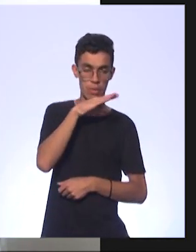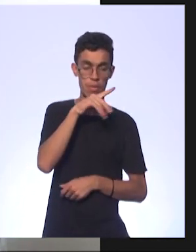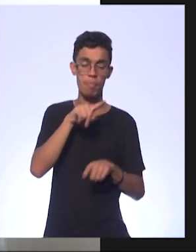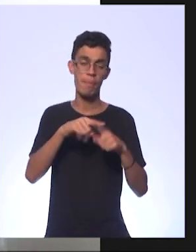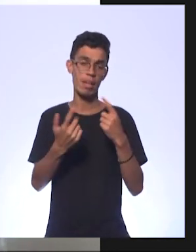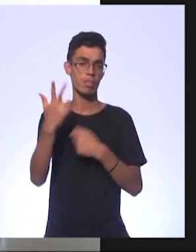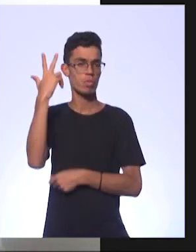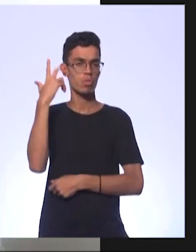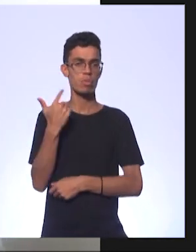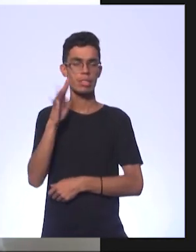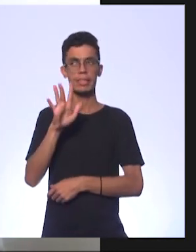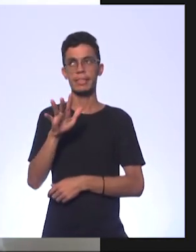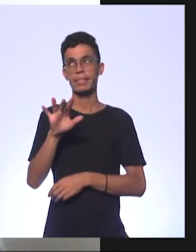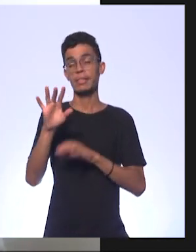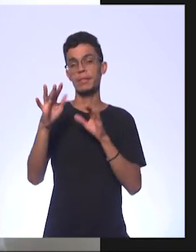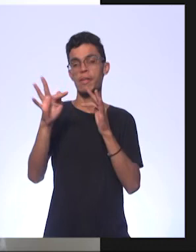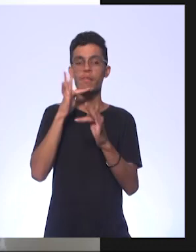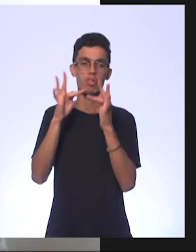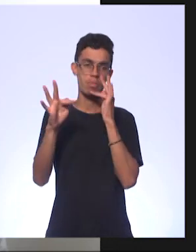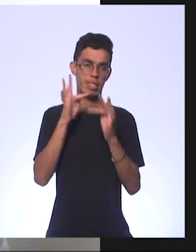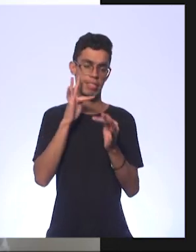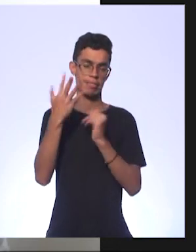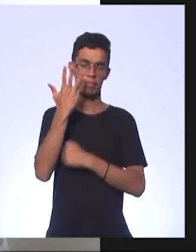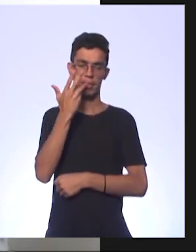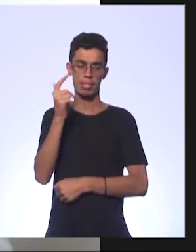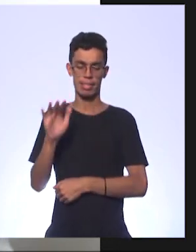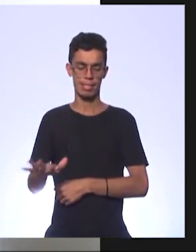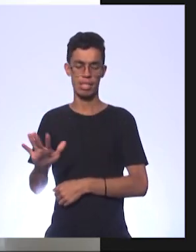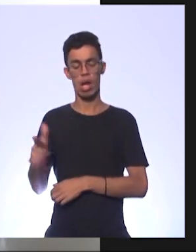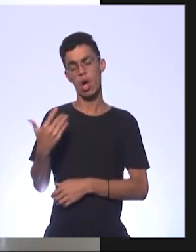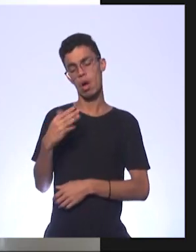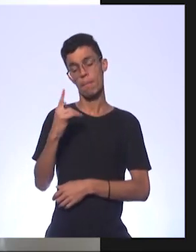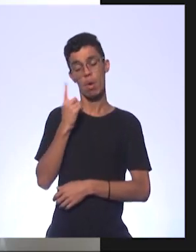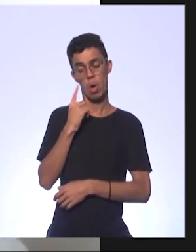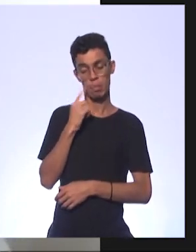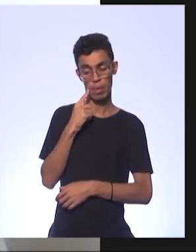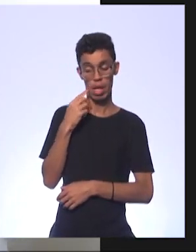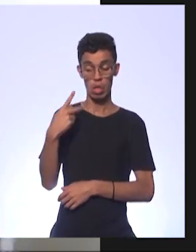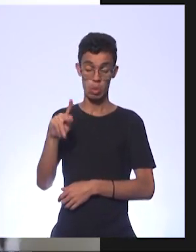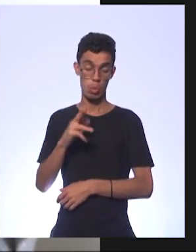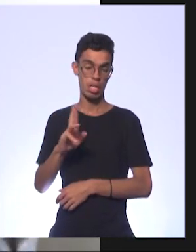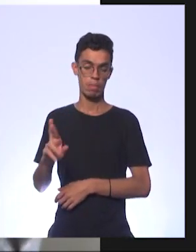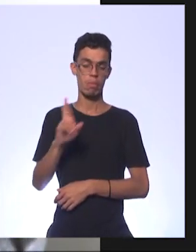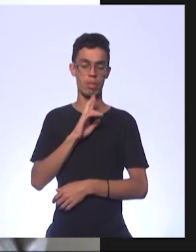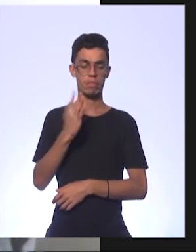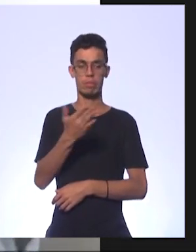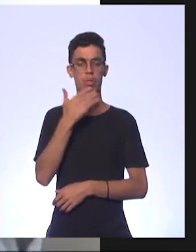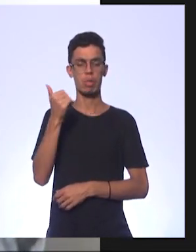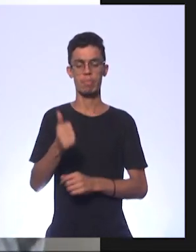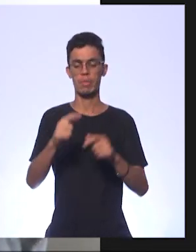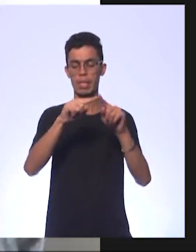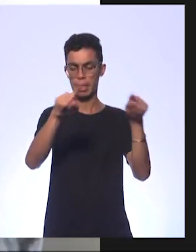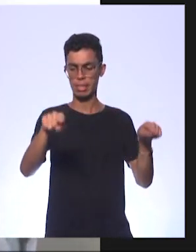que aí você quer dar feedback para a criança. Aí você fala assim, olha, Luísa, a sua resposta foi a melhor da turma.